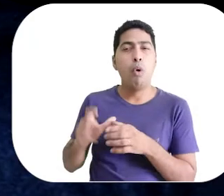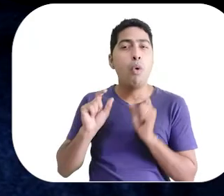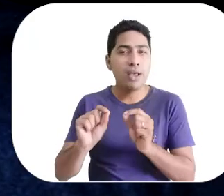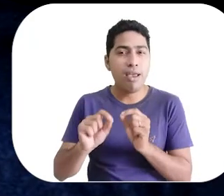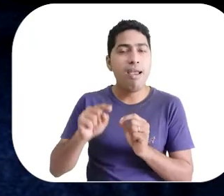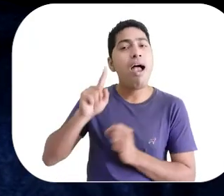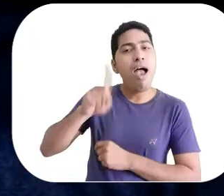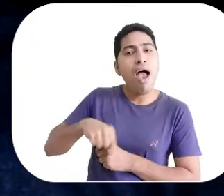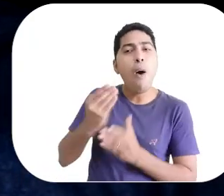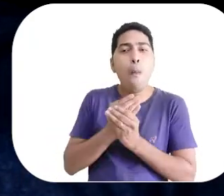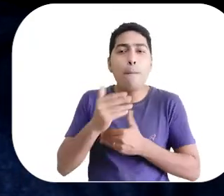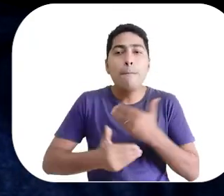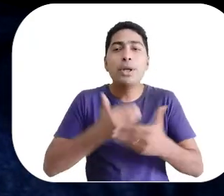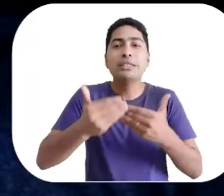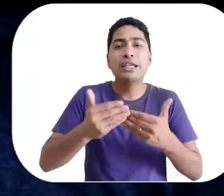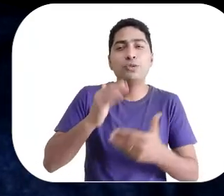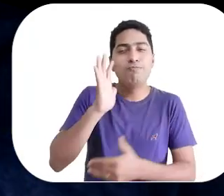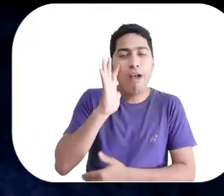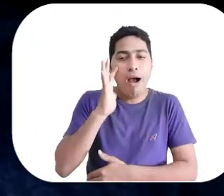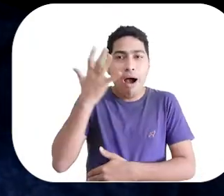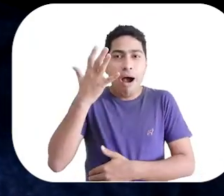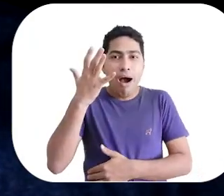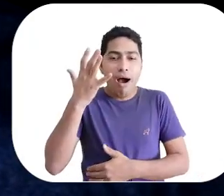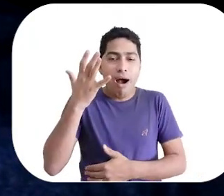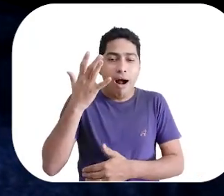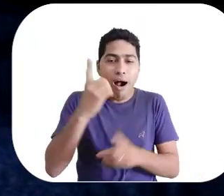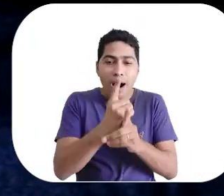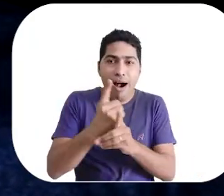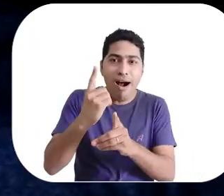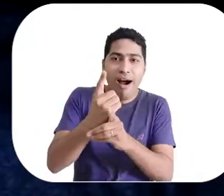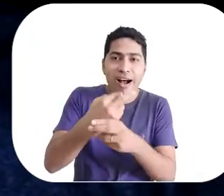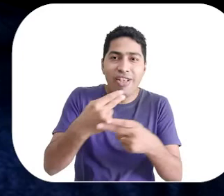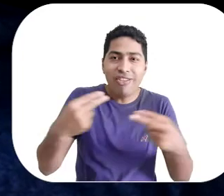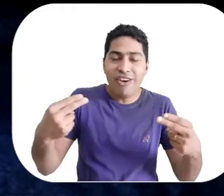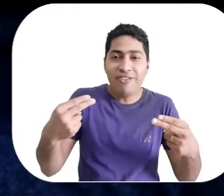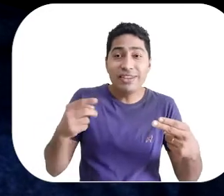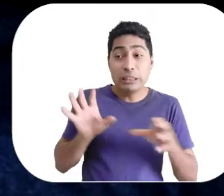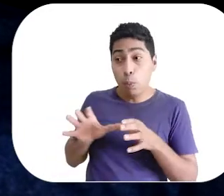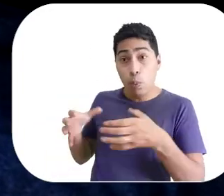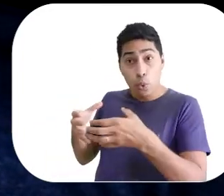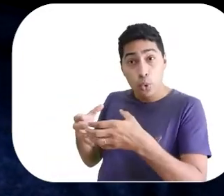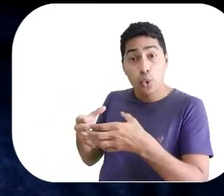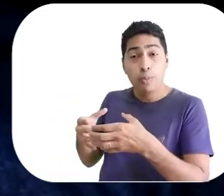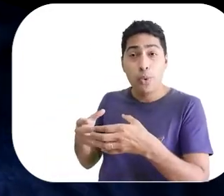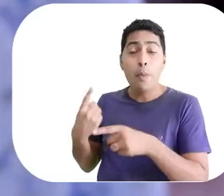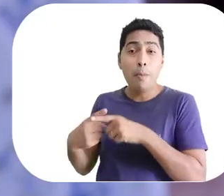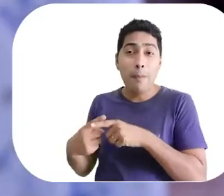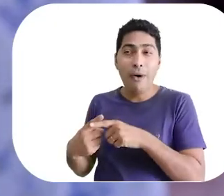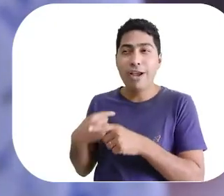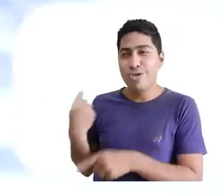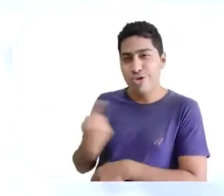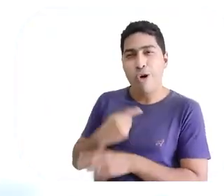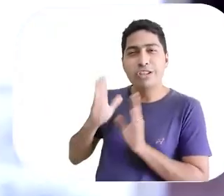esse foi um processo de descoberta para a gente e para o coletivo, no sentido de a gente já tinha um